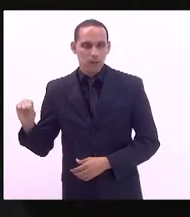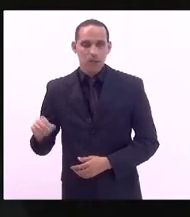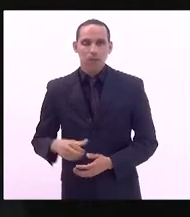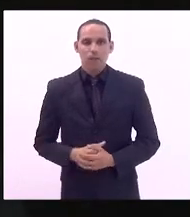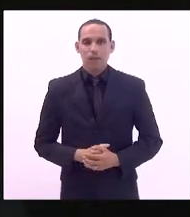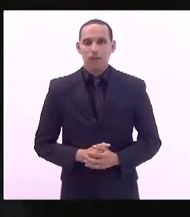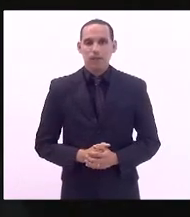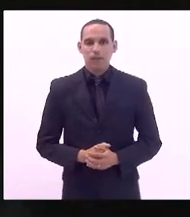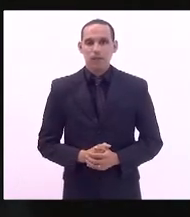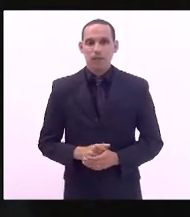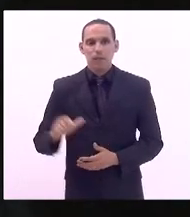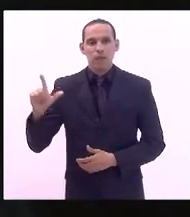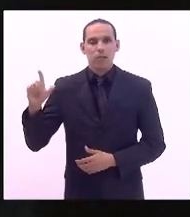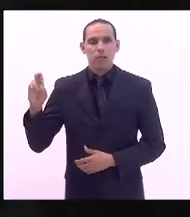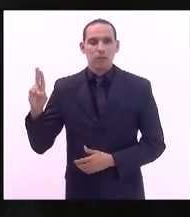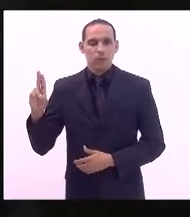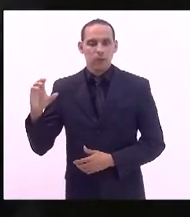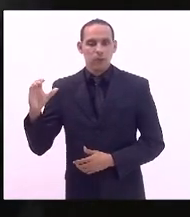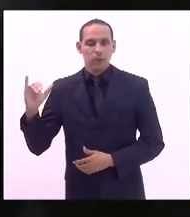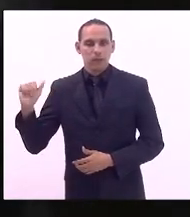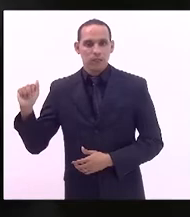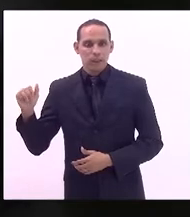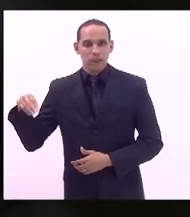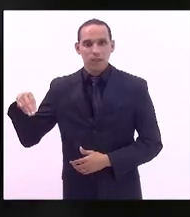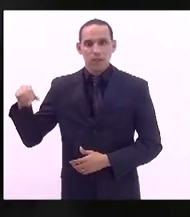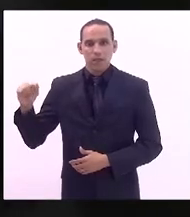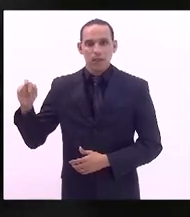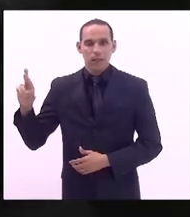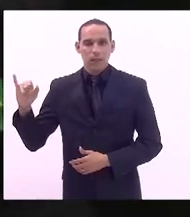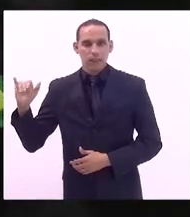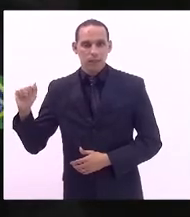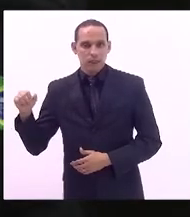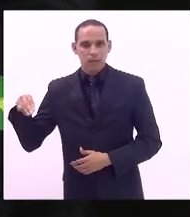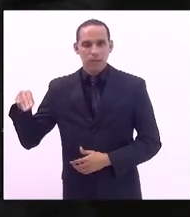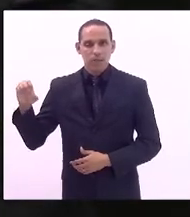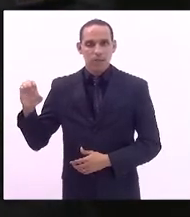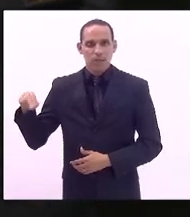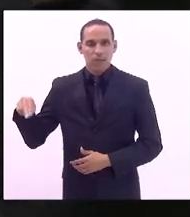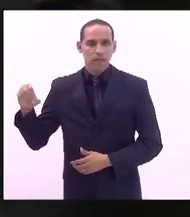Oi Lúcia Maria Menezes de Oliveira